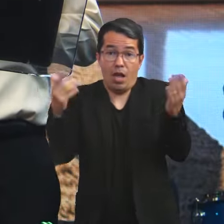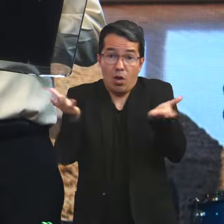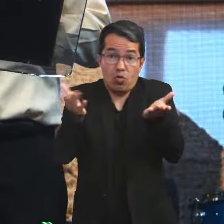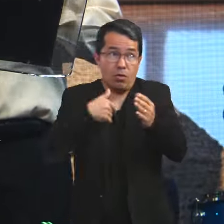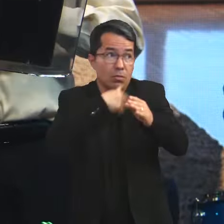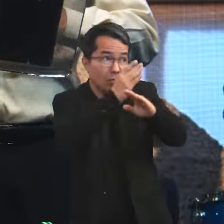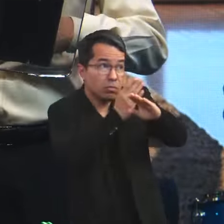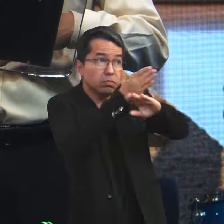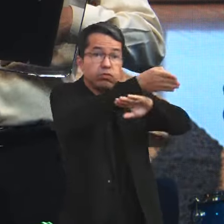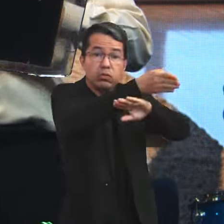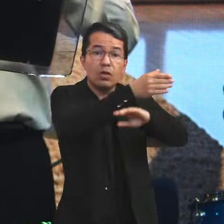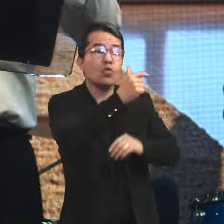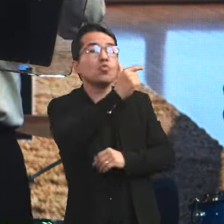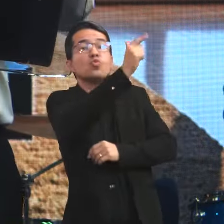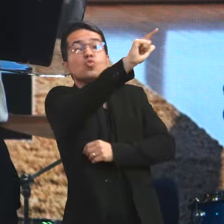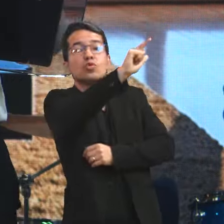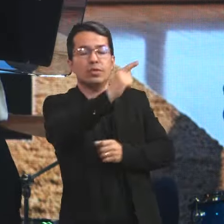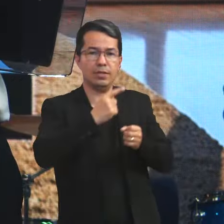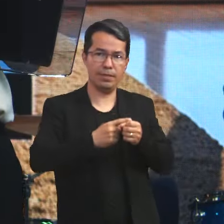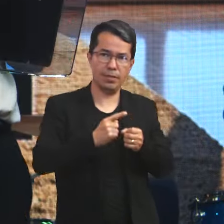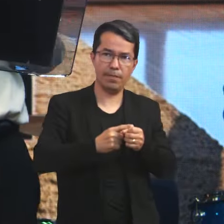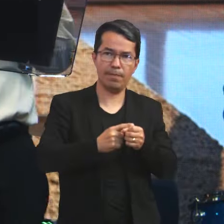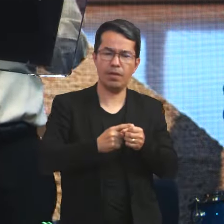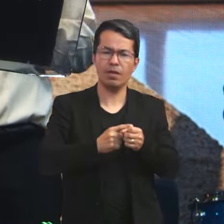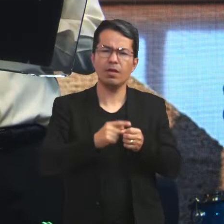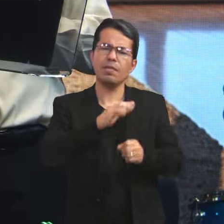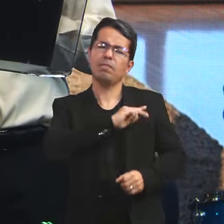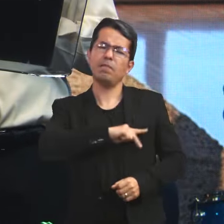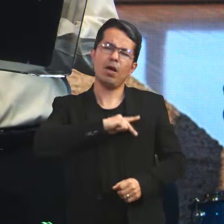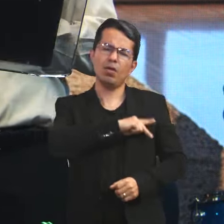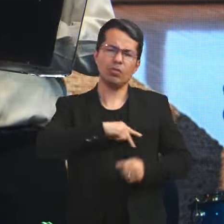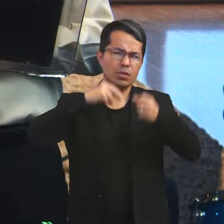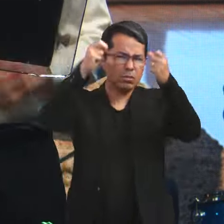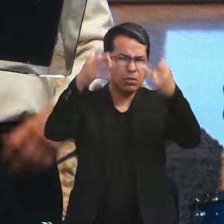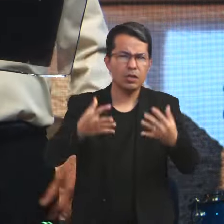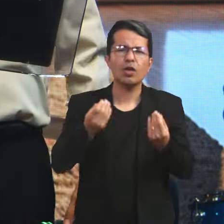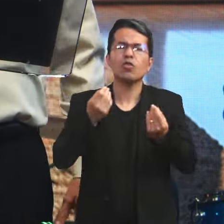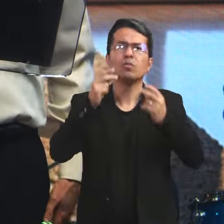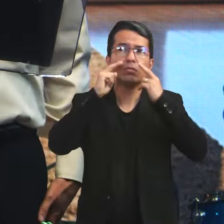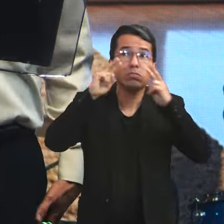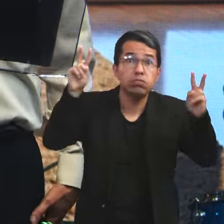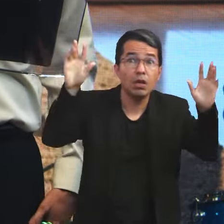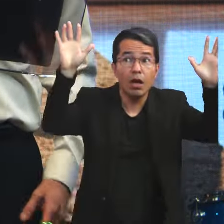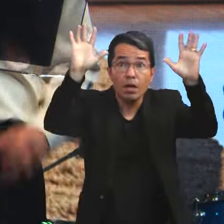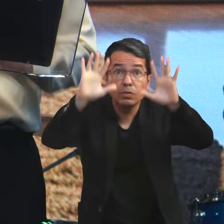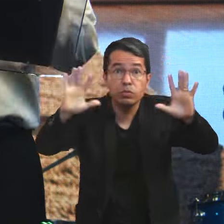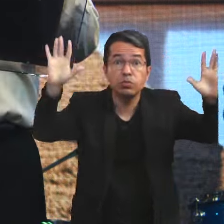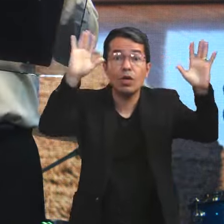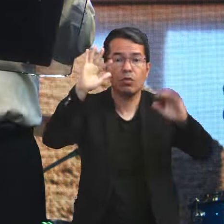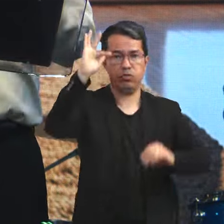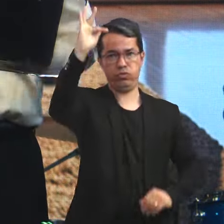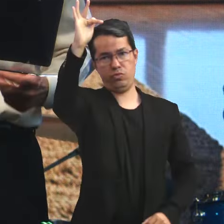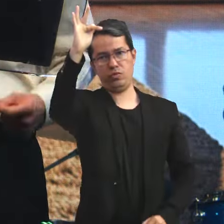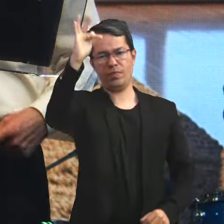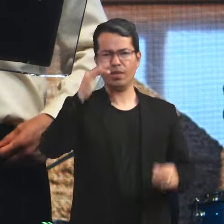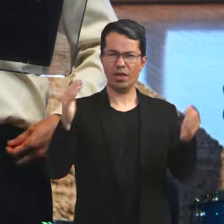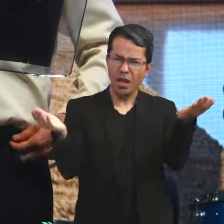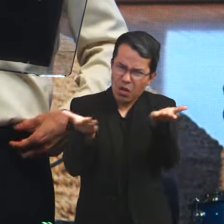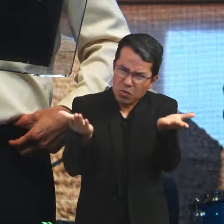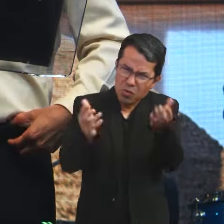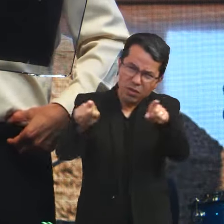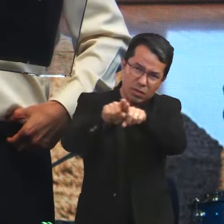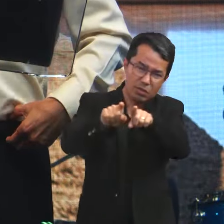compar como futuro como visualiza o futuro eas palavras que